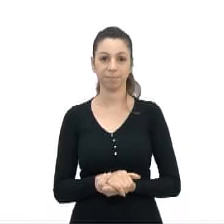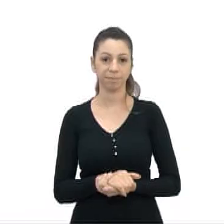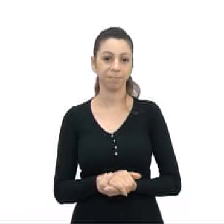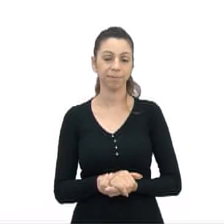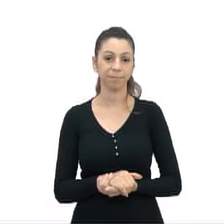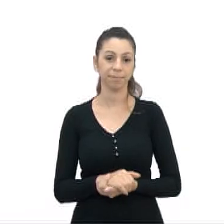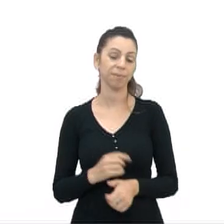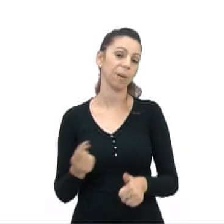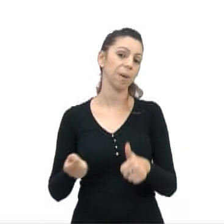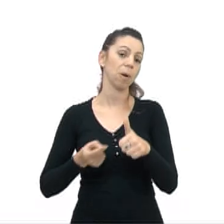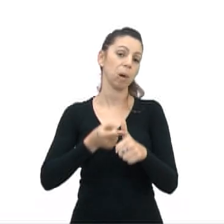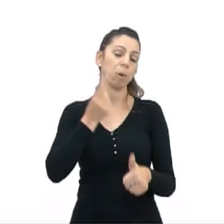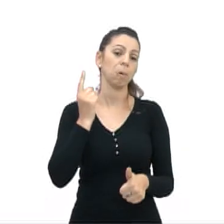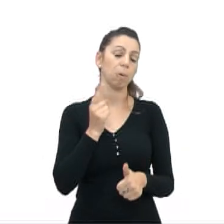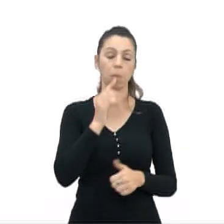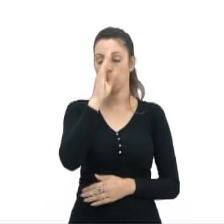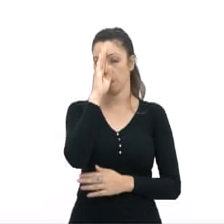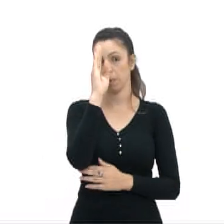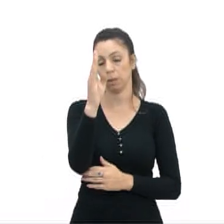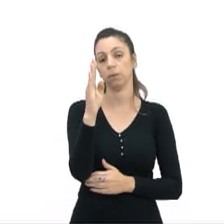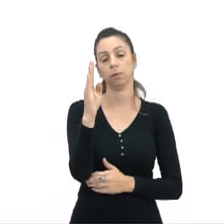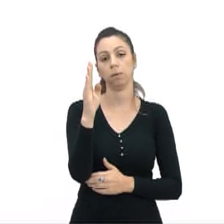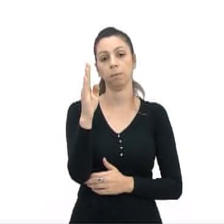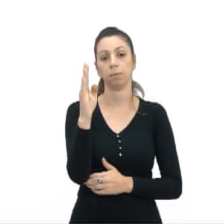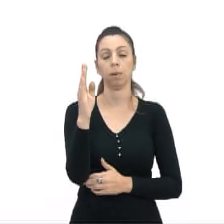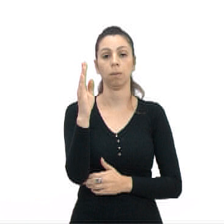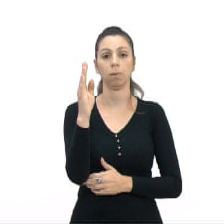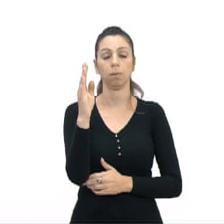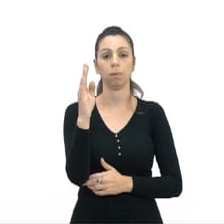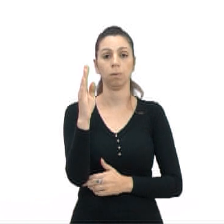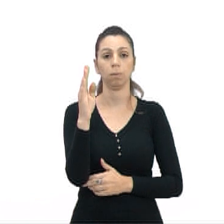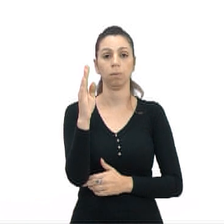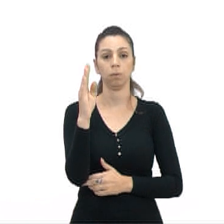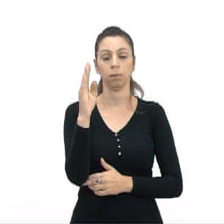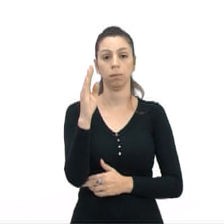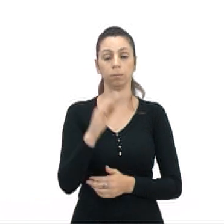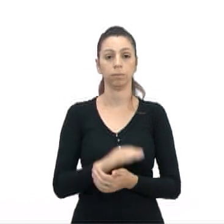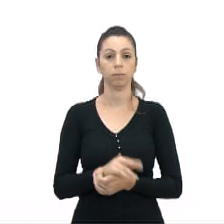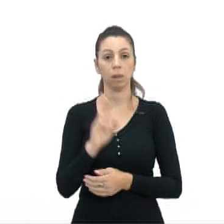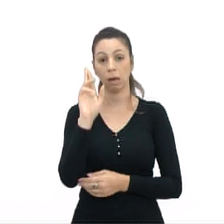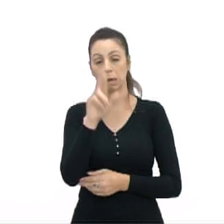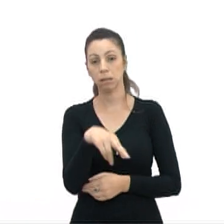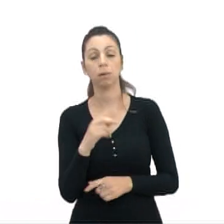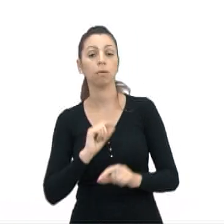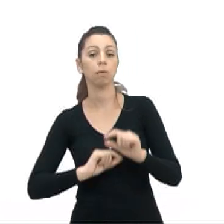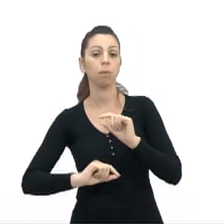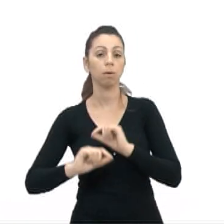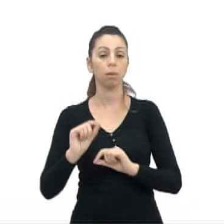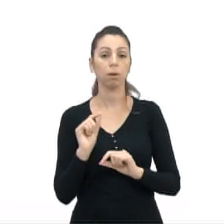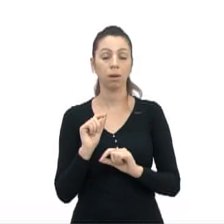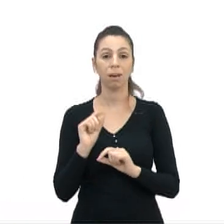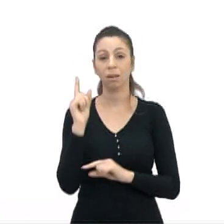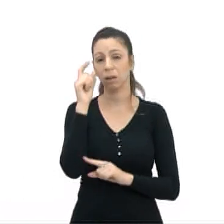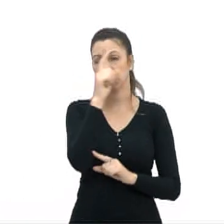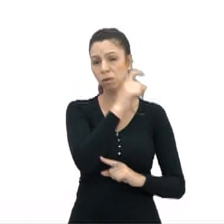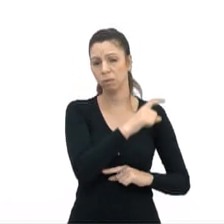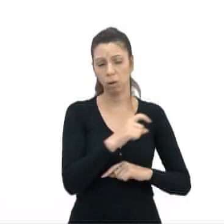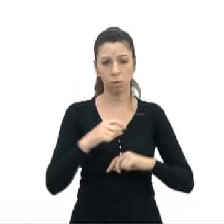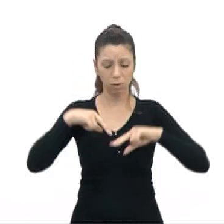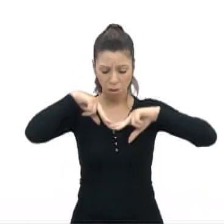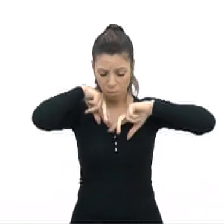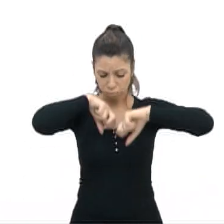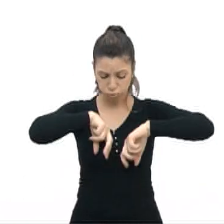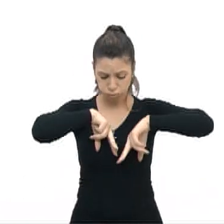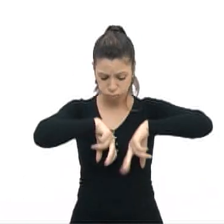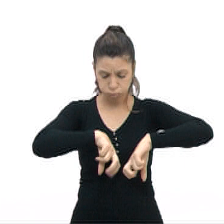1. Qual é o principal motivo que dificulta as escavações em direção ao centro da Terra? O